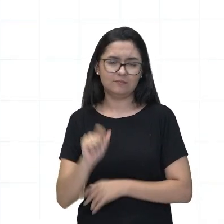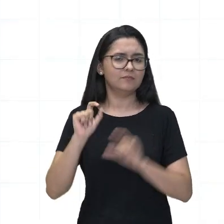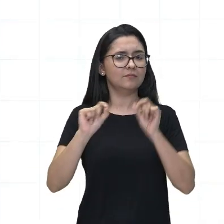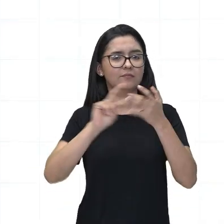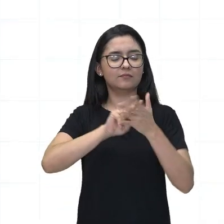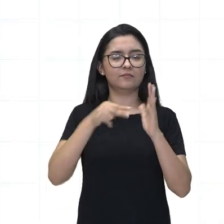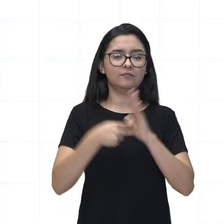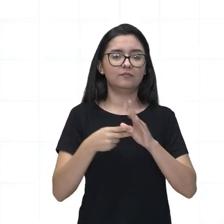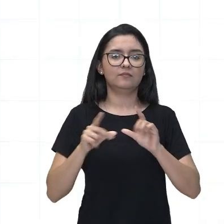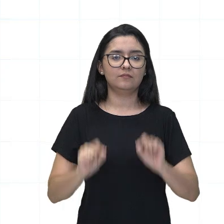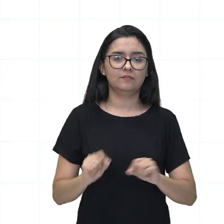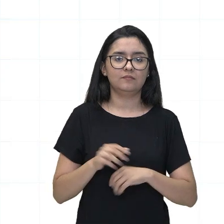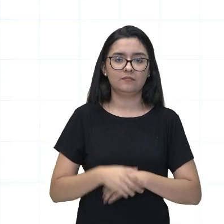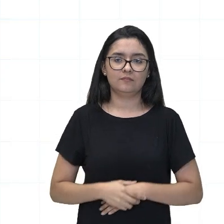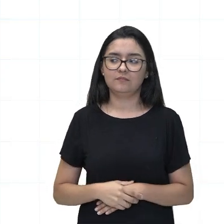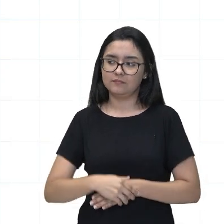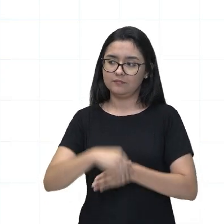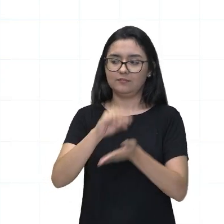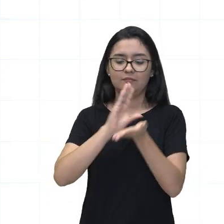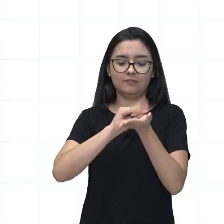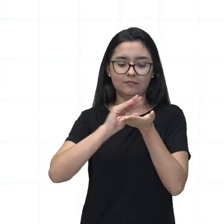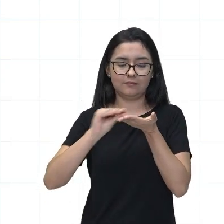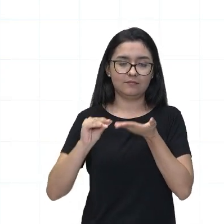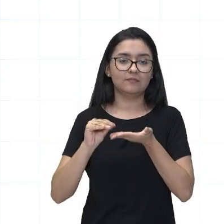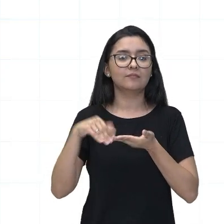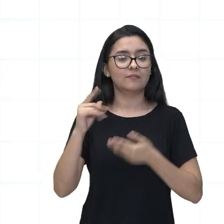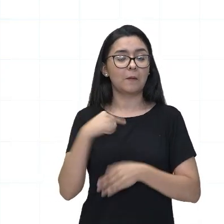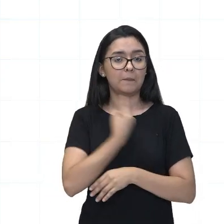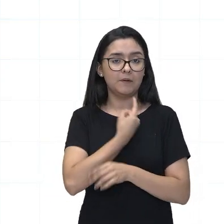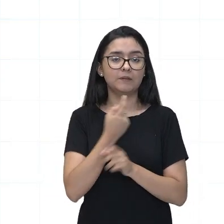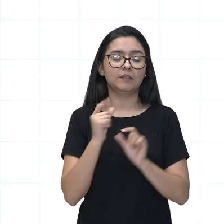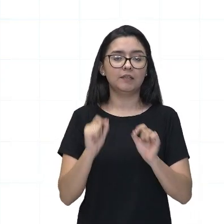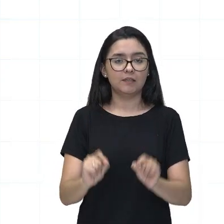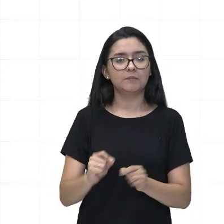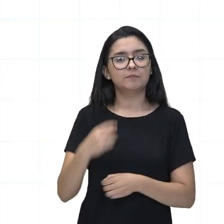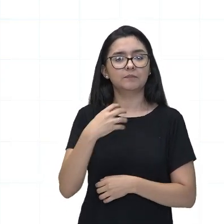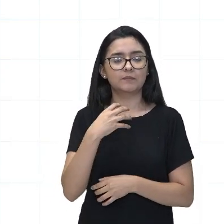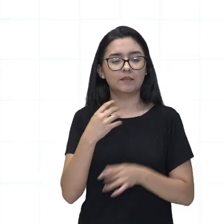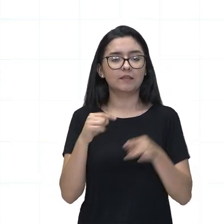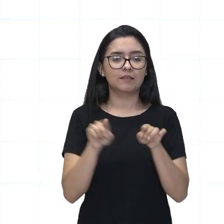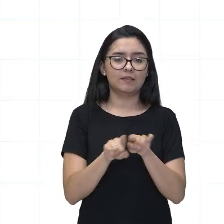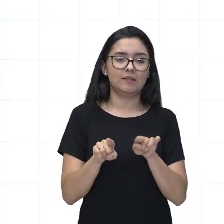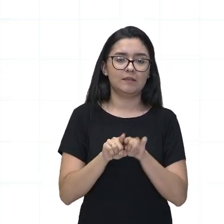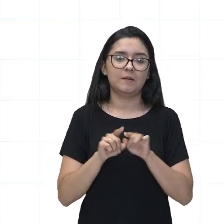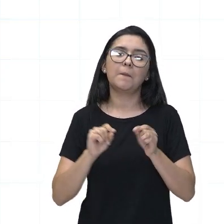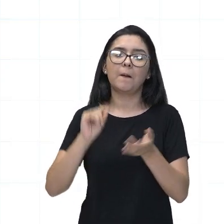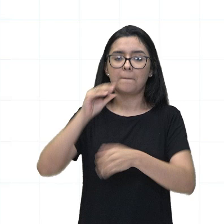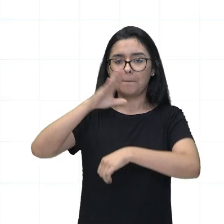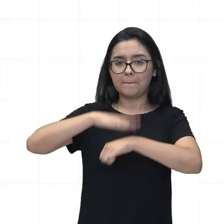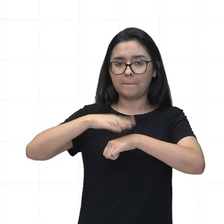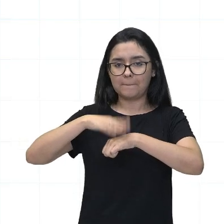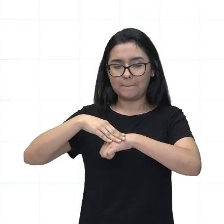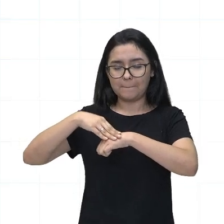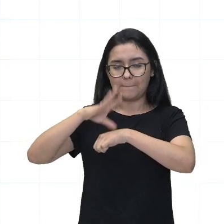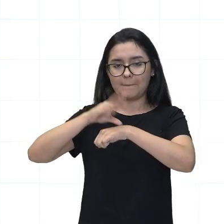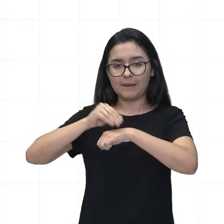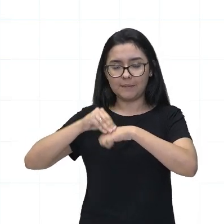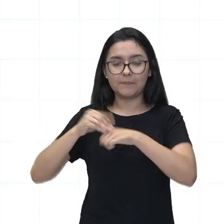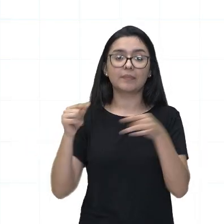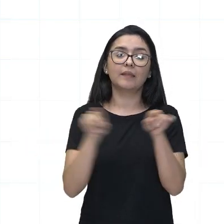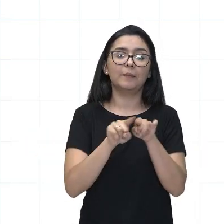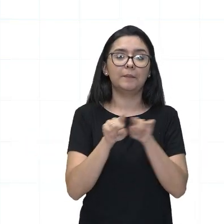Podemos apreciar e reconhecer a textura tanto através do tato quanto da